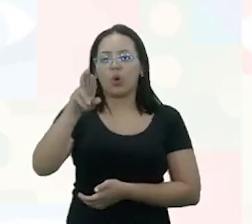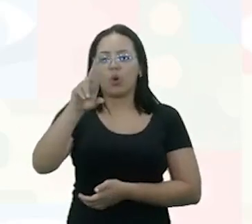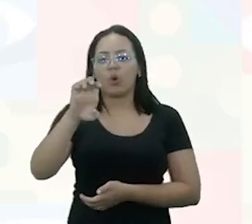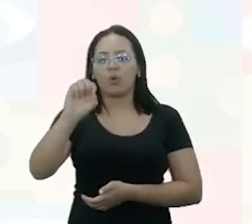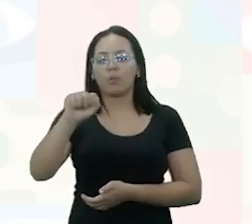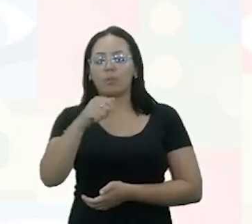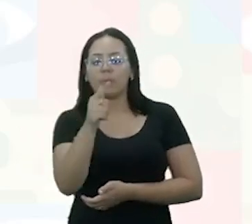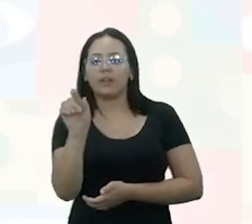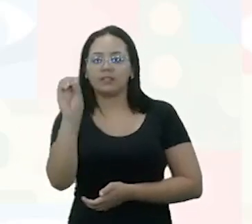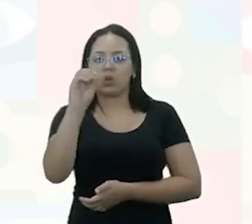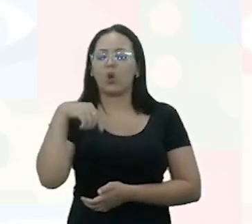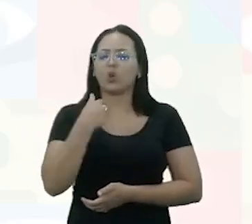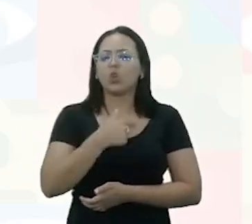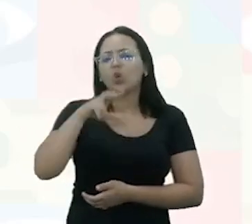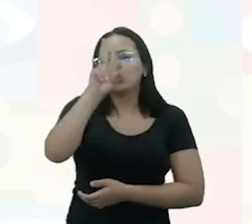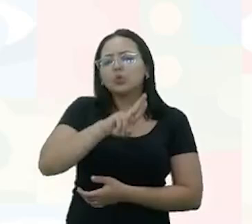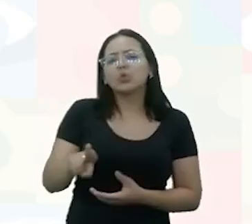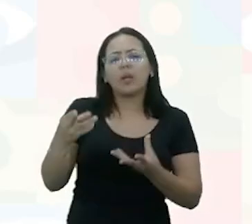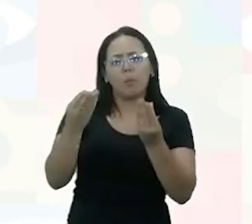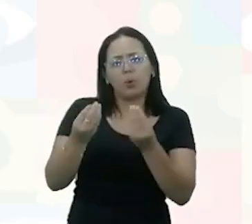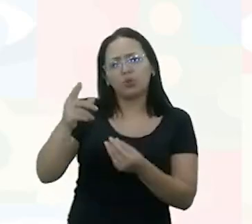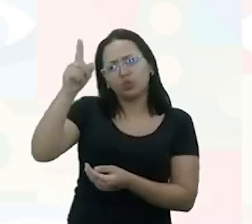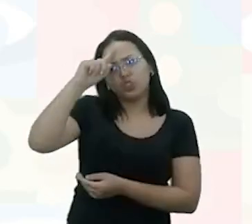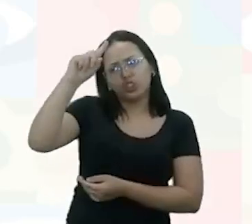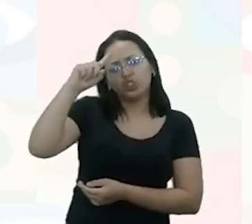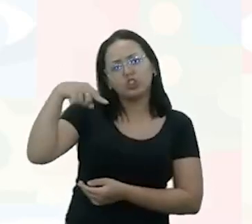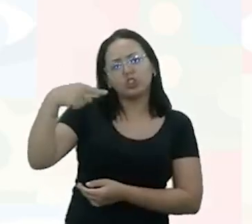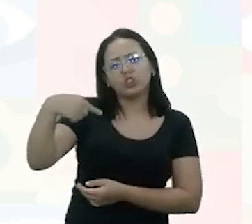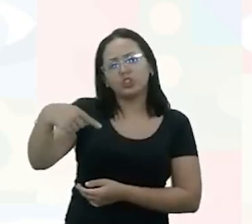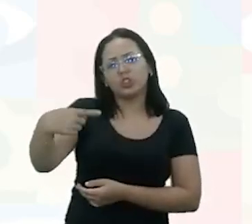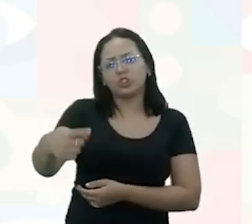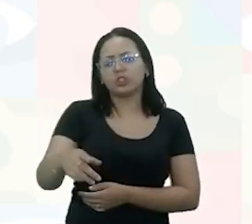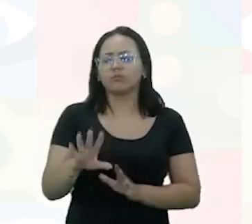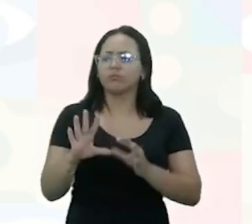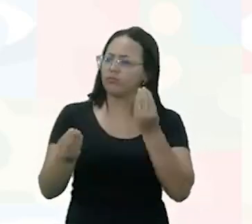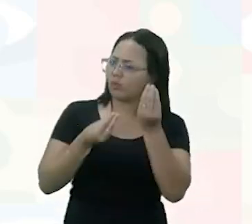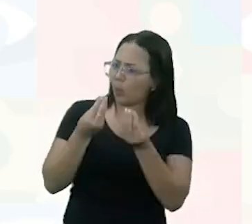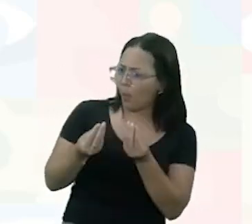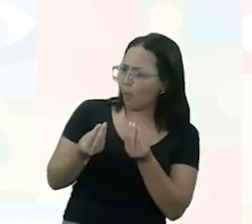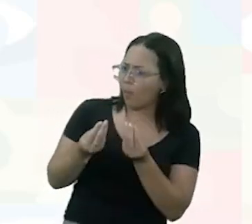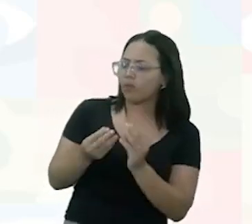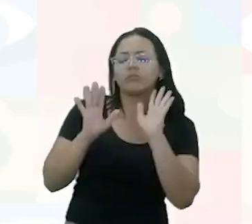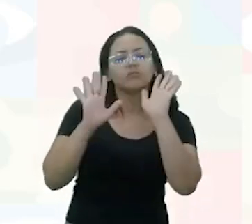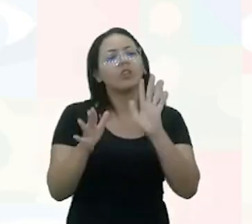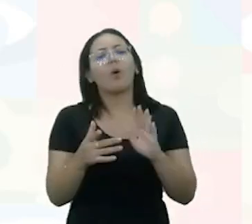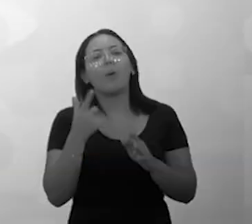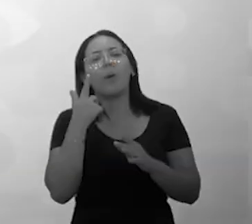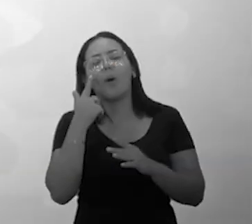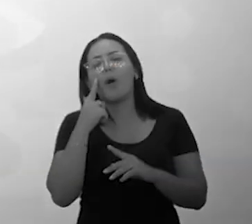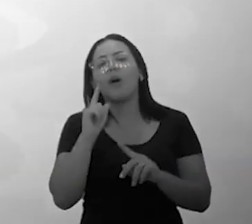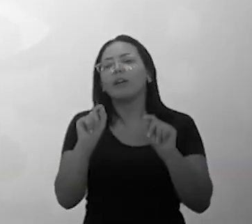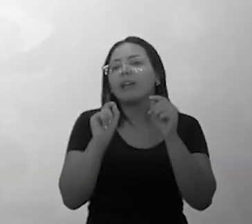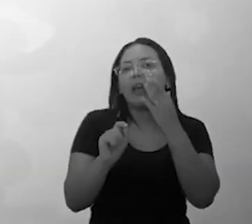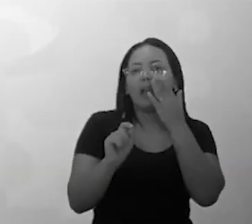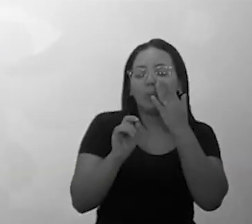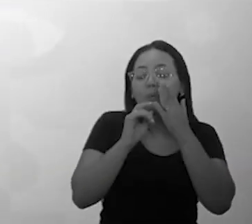utiliza muito isso no dia a dia, né? Como assim, professora? Quem é que não usa aqui uma imagem